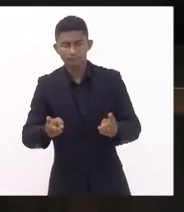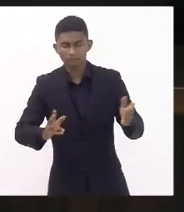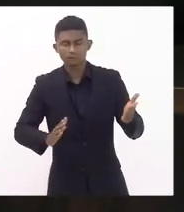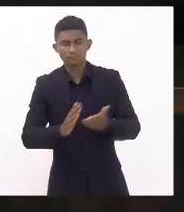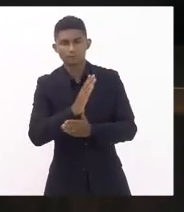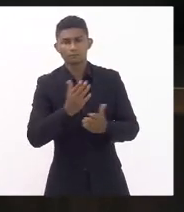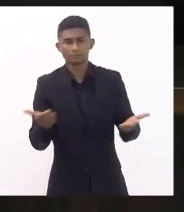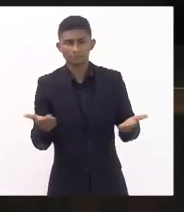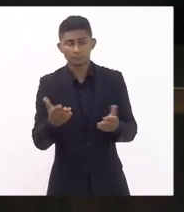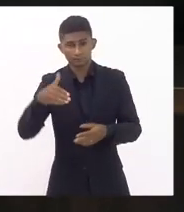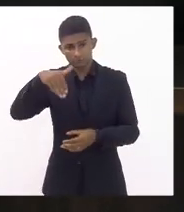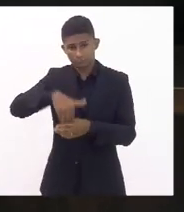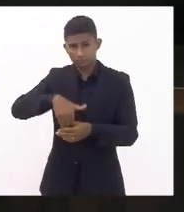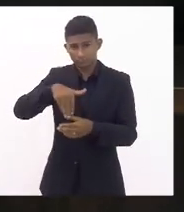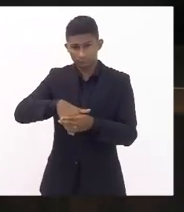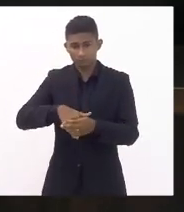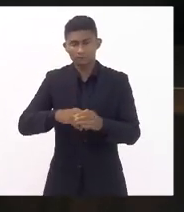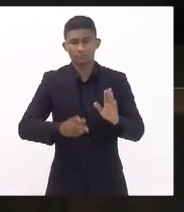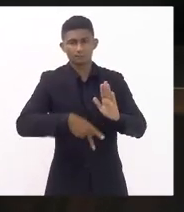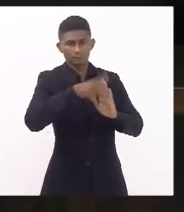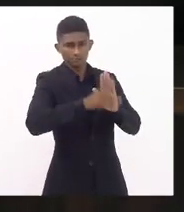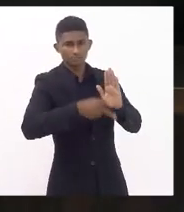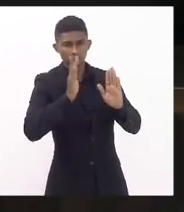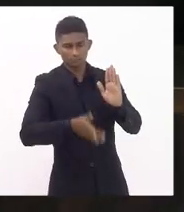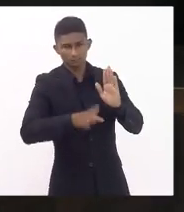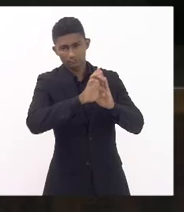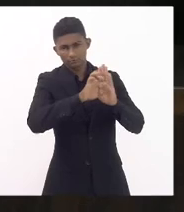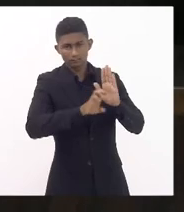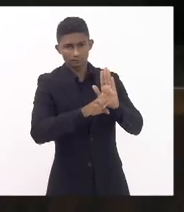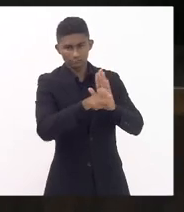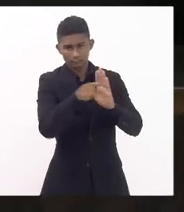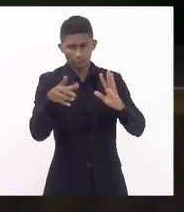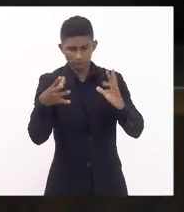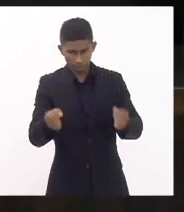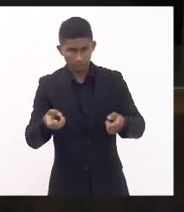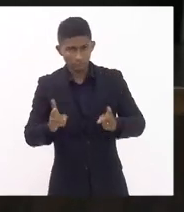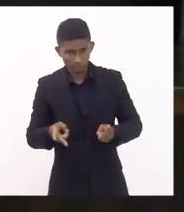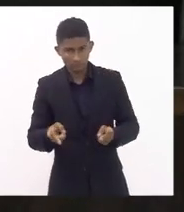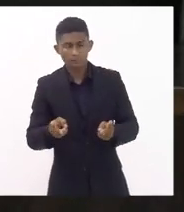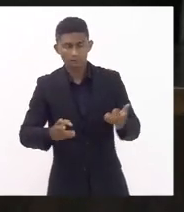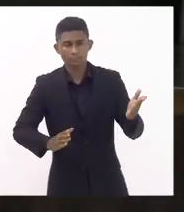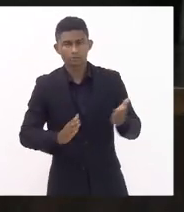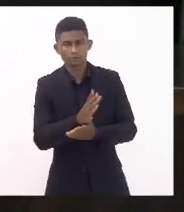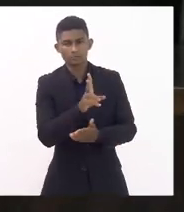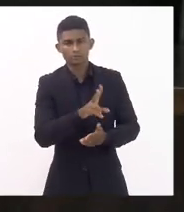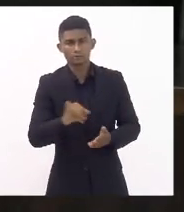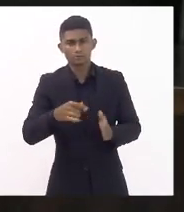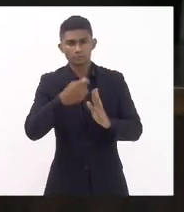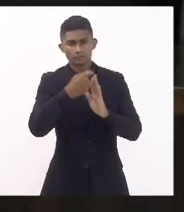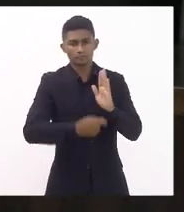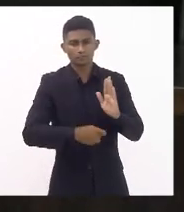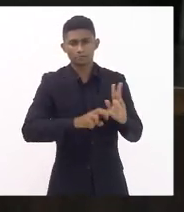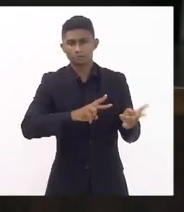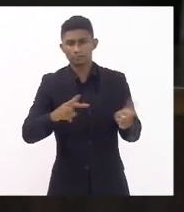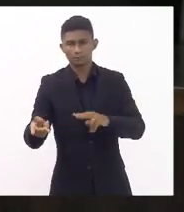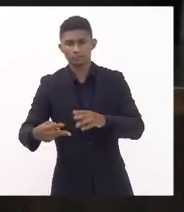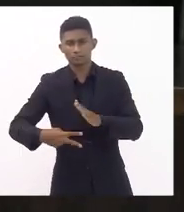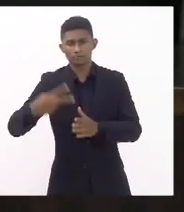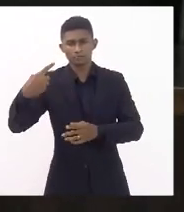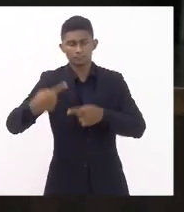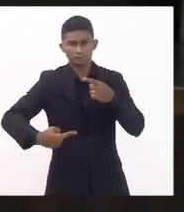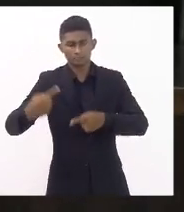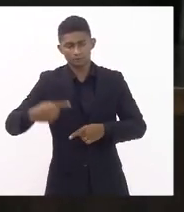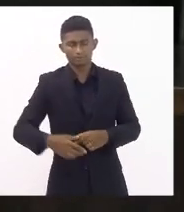Em votação, projeto assim emendado. Senhores que aprovam, permaneçam como estão, aprovado. Vai redação do vencido para a segunda discussão.